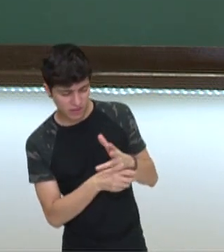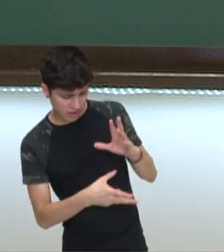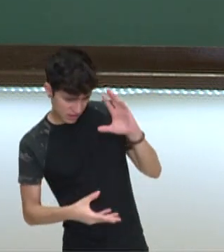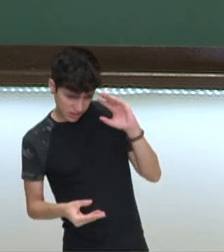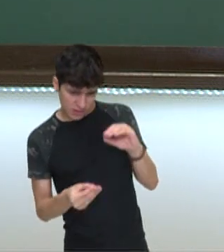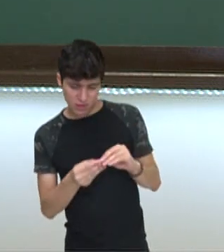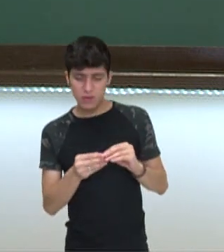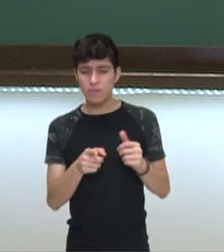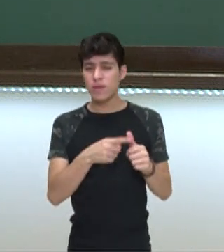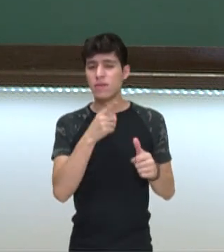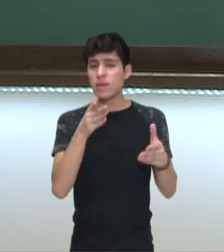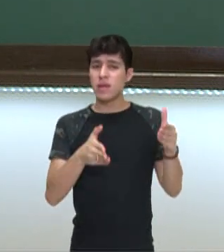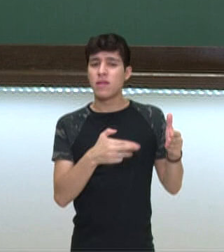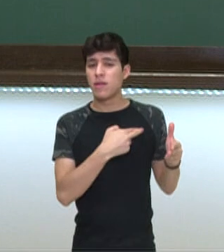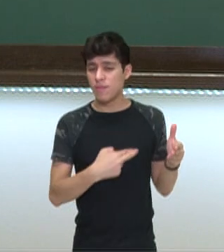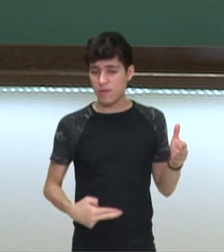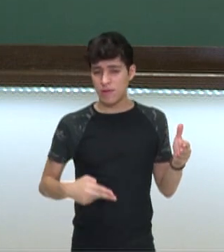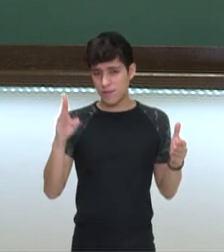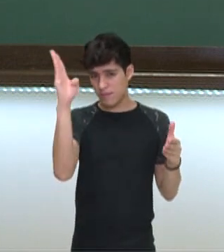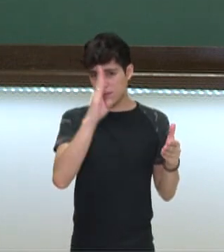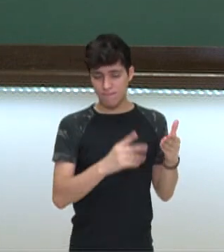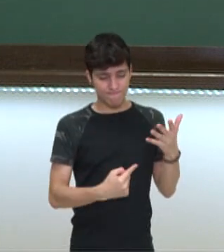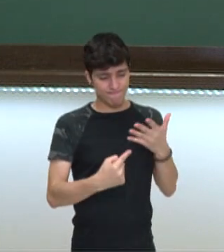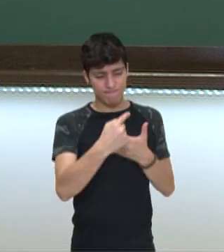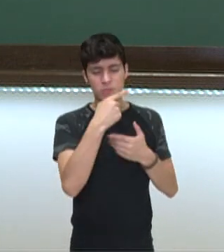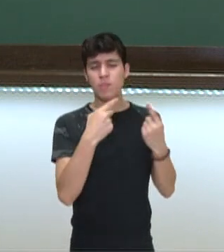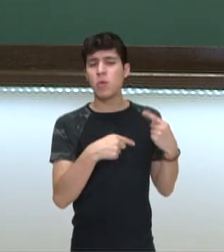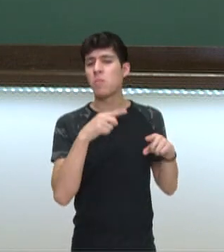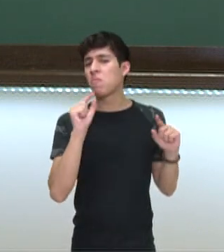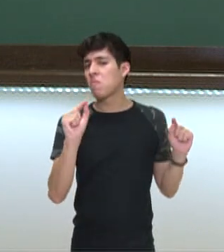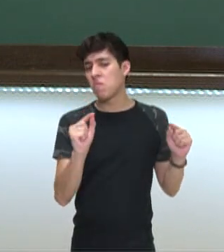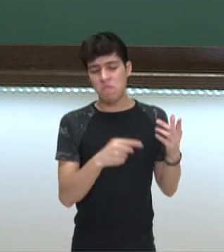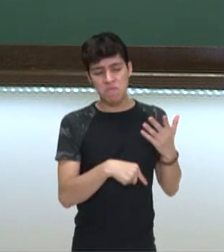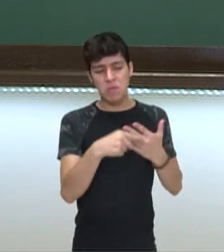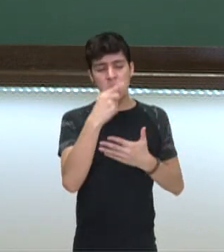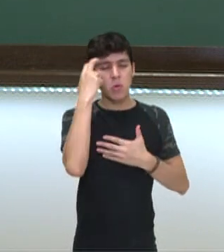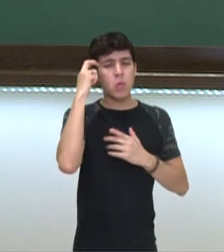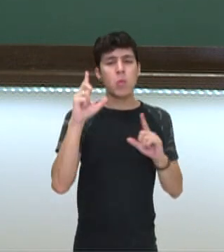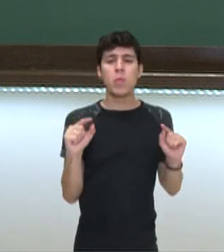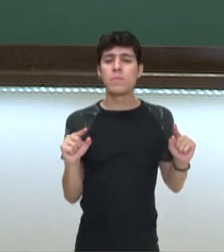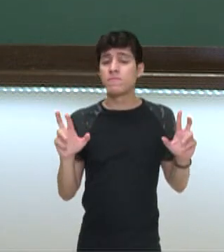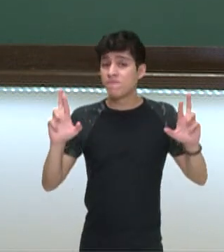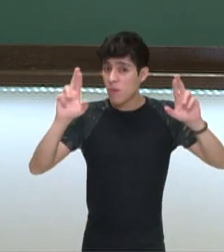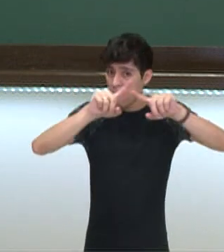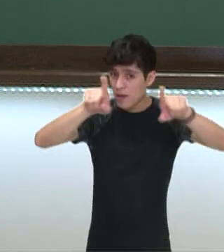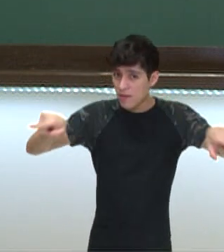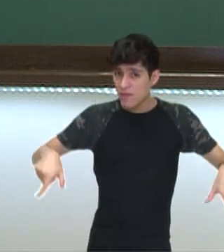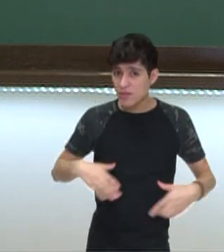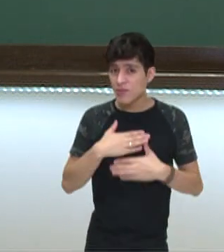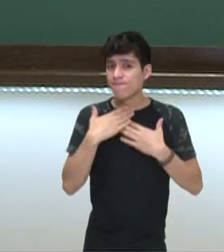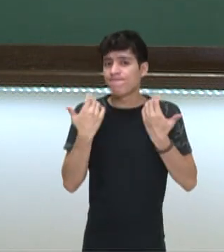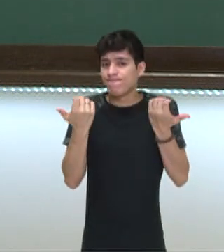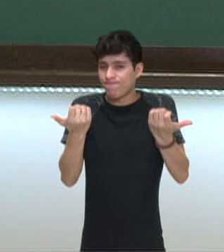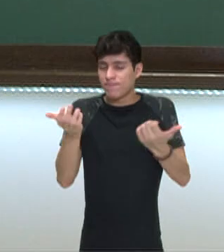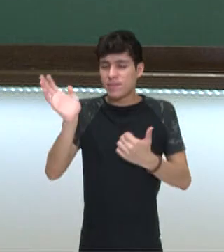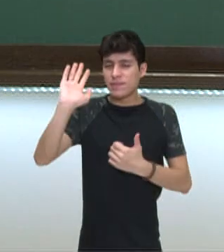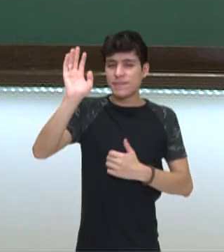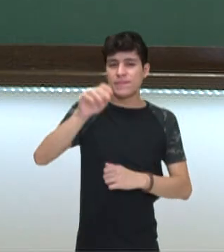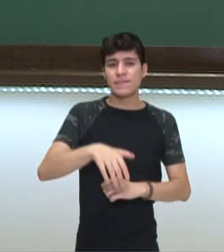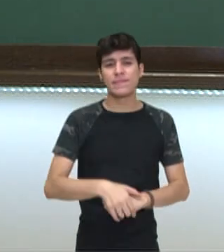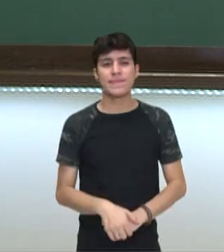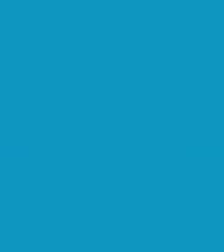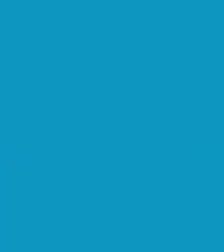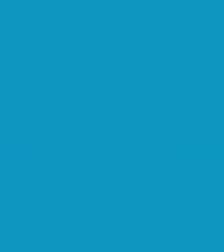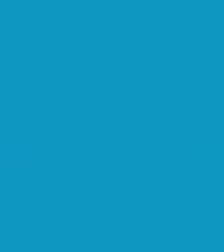falamos sobre a primeira república brasileira seus aspectos políticos e culturais espero que vocês tenham gostado Até